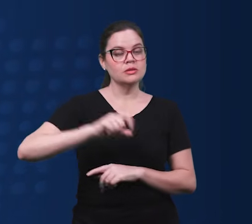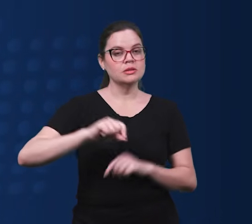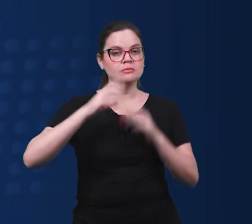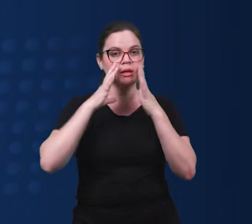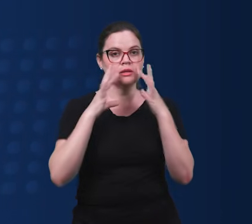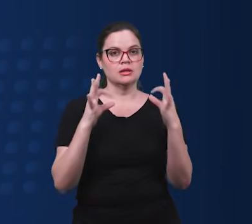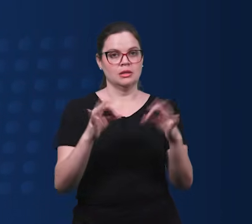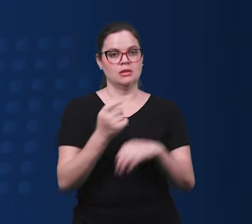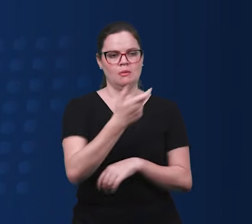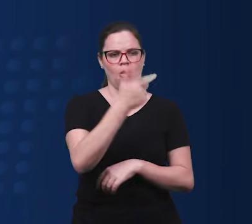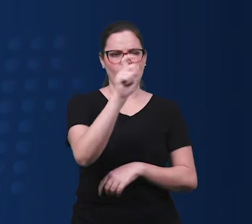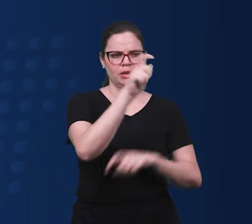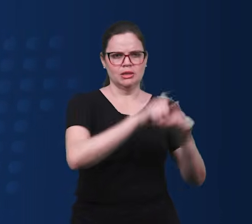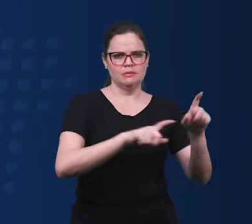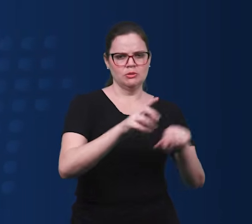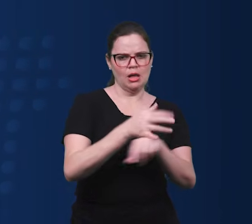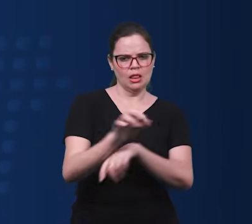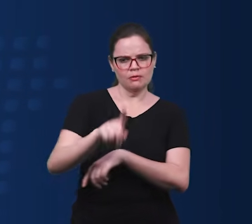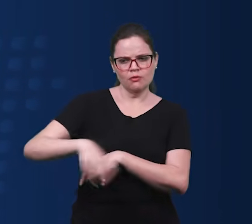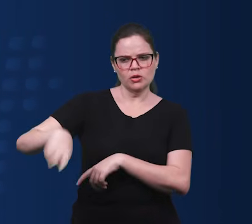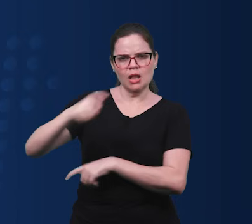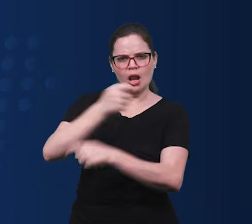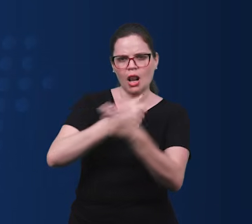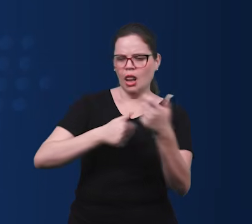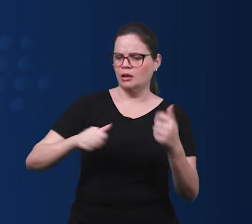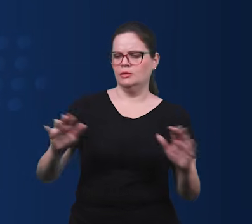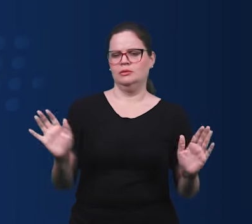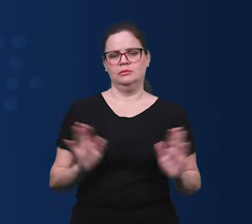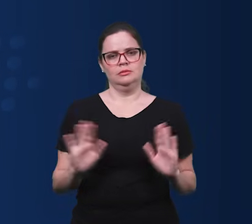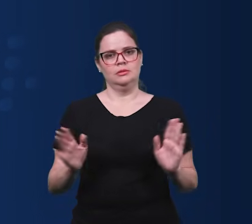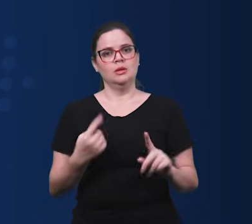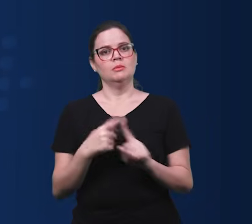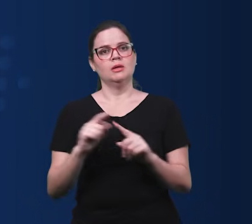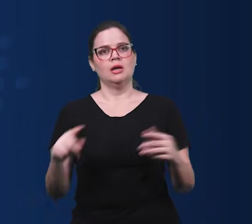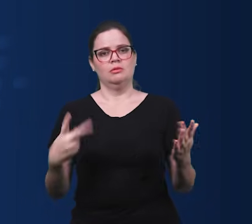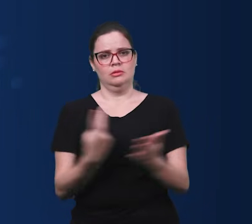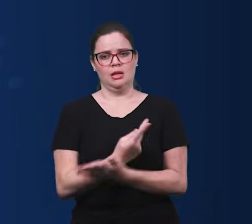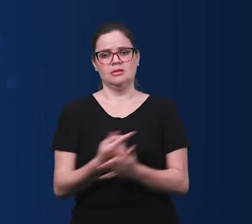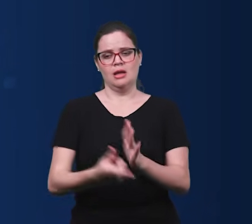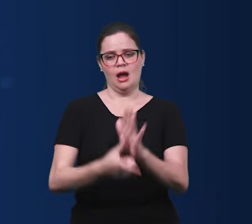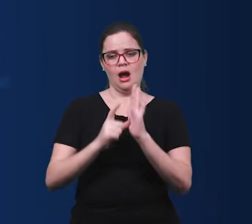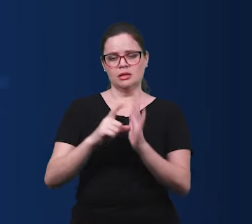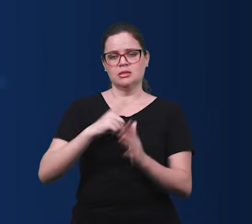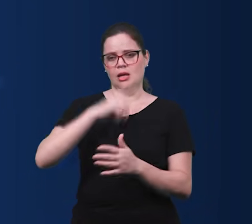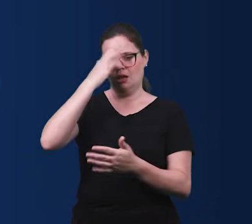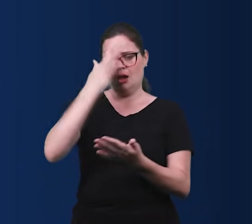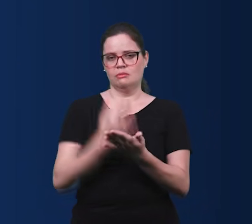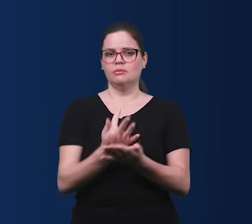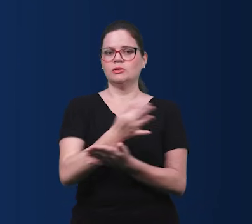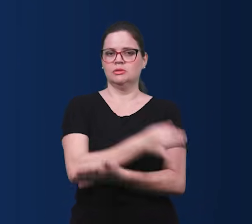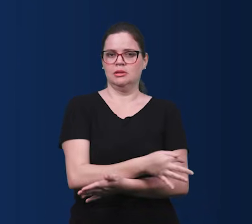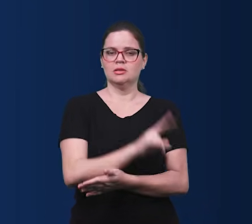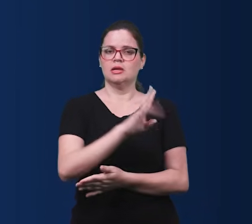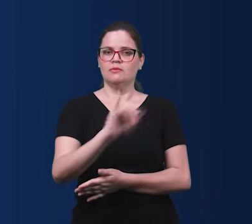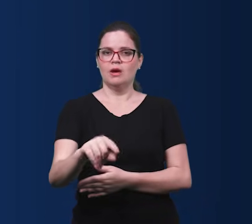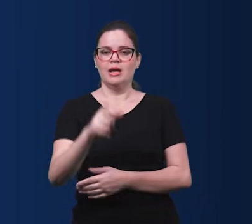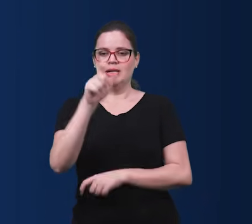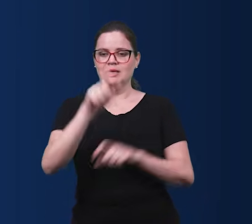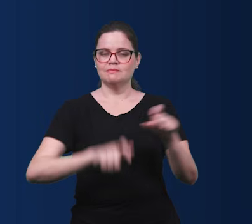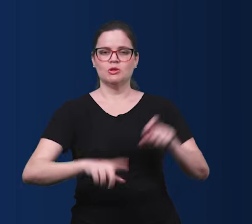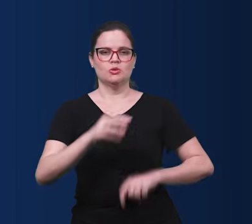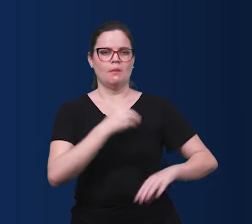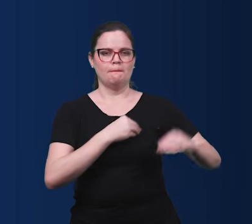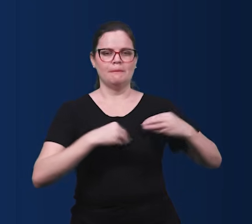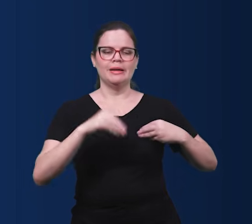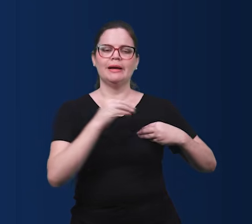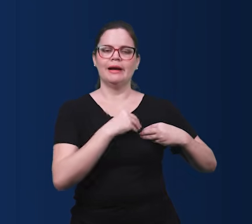de maneira alguma, vos engane, porque não será assim sem que antes venha a apostasia e se manifeste o homem do